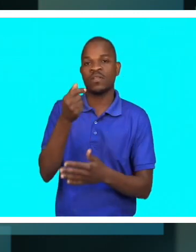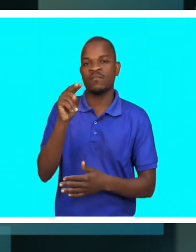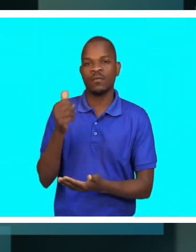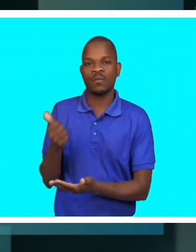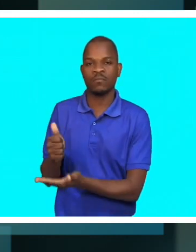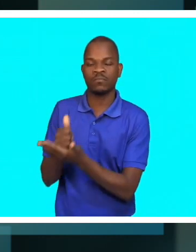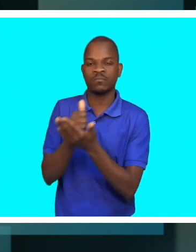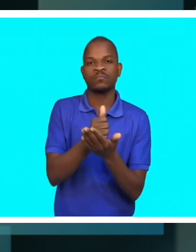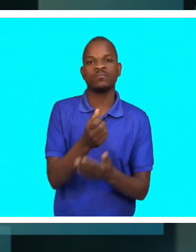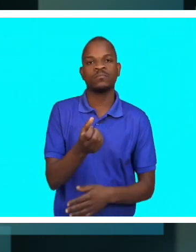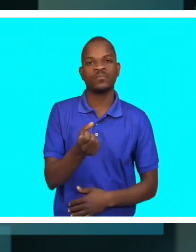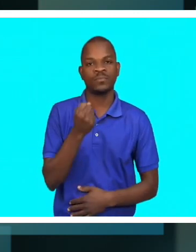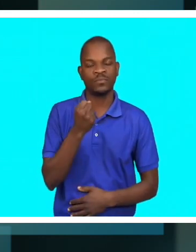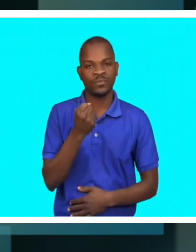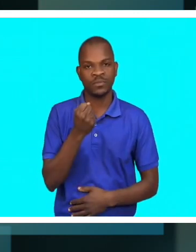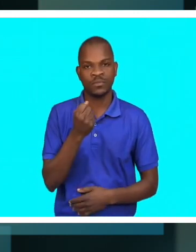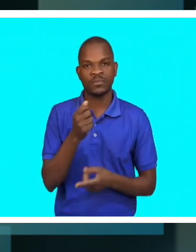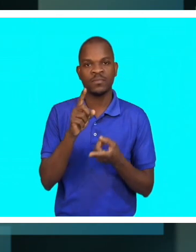televisão pode ajudar.